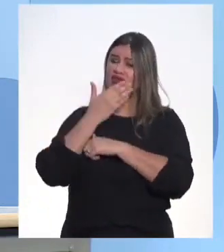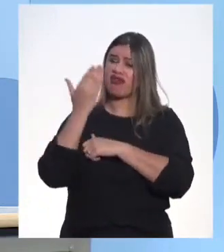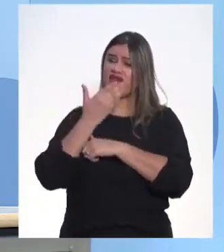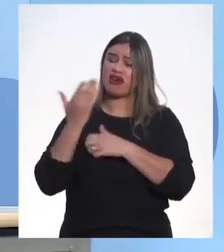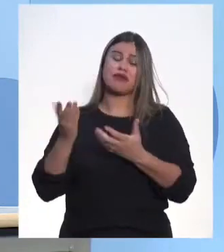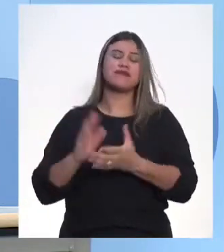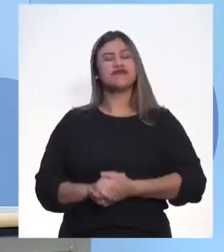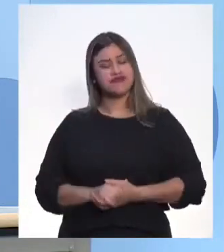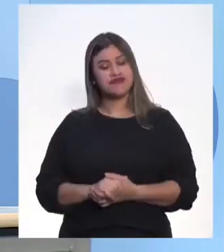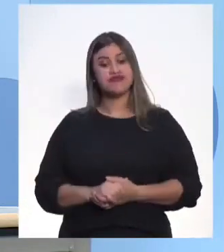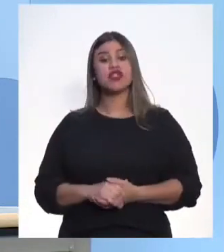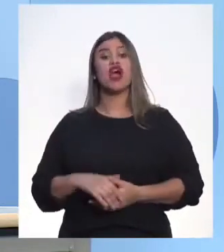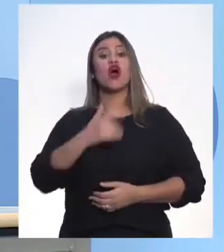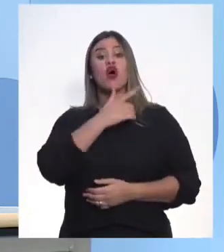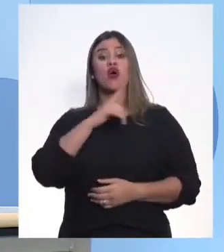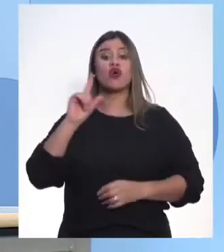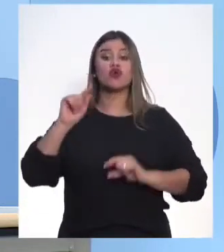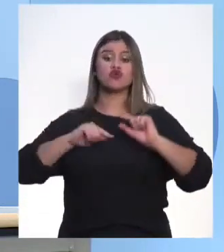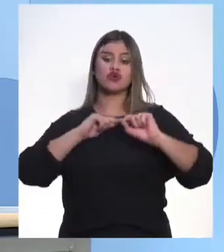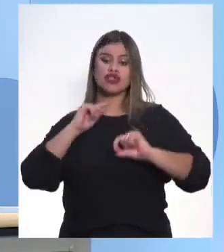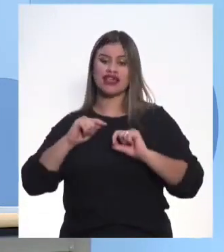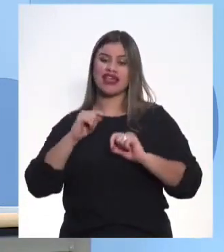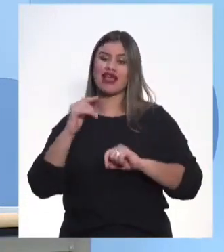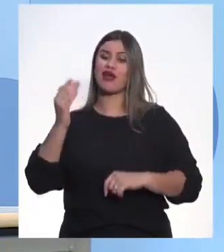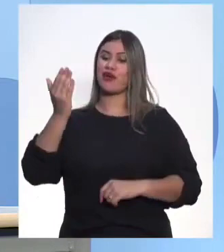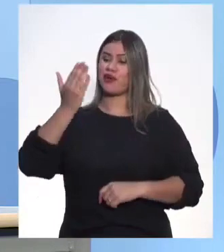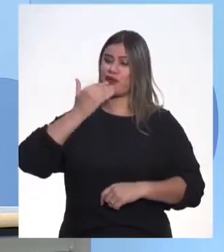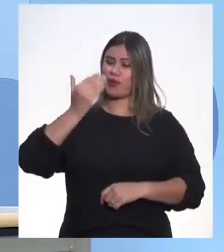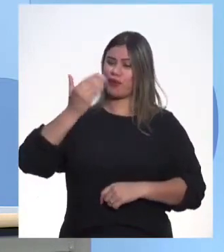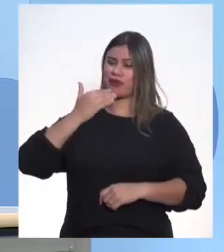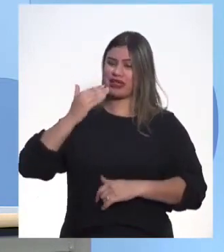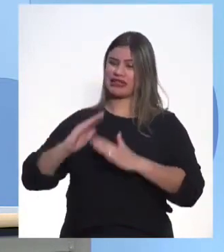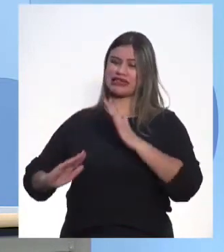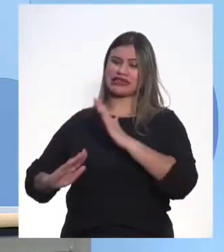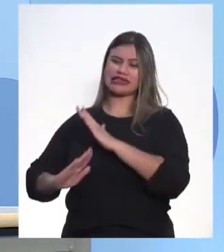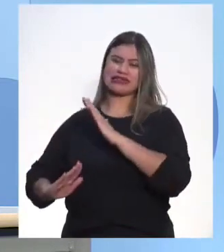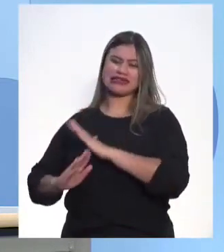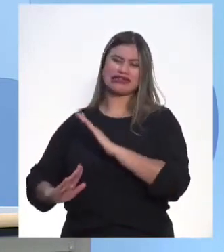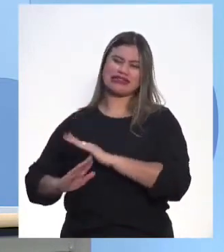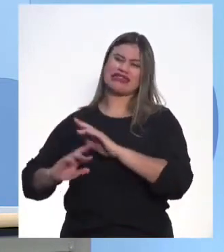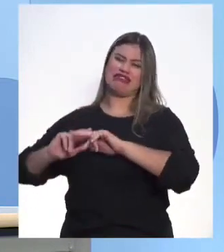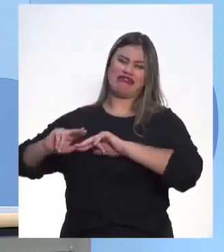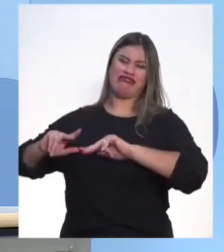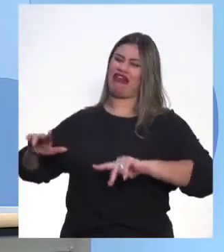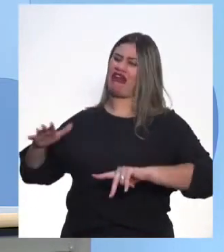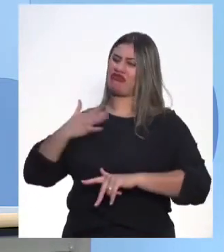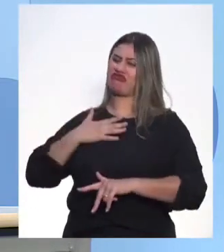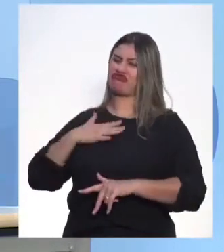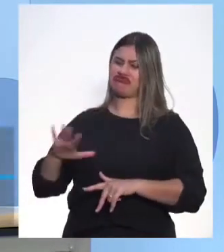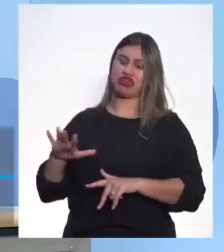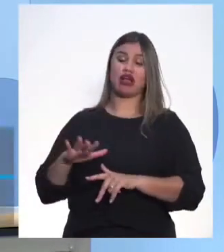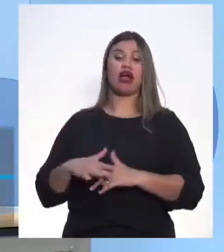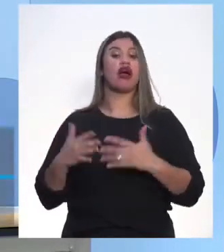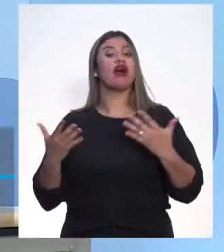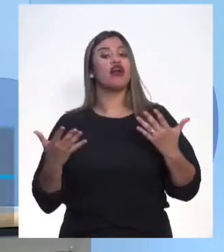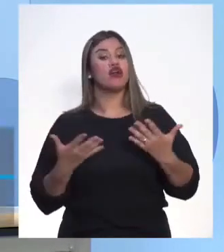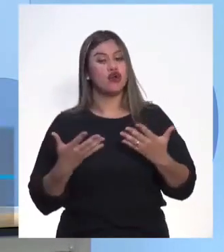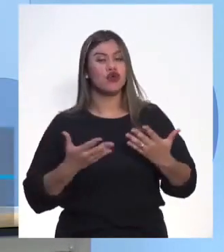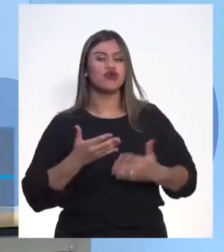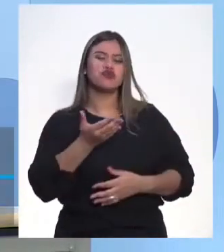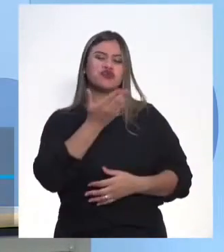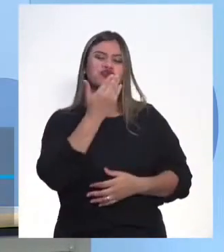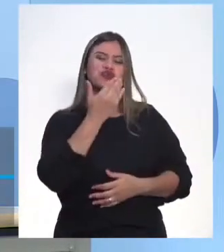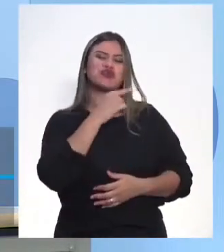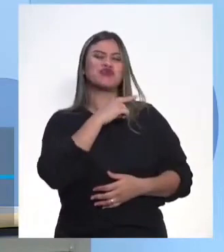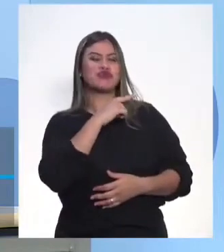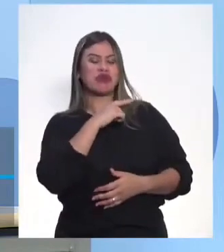alimentação, né? Eu tinha uma alimentação muito restrita quando criança, eu não comia um monte de coisa e hoje eu já me alimento, aí